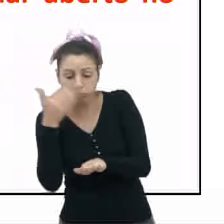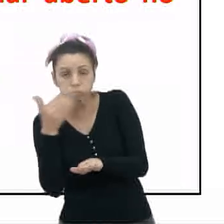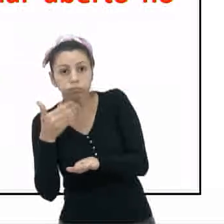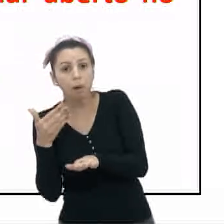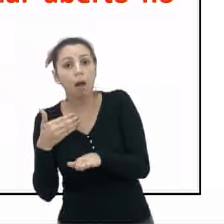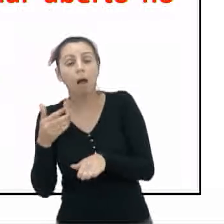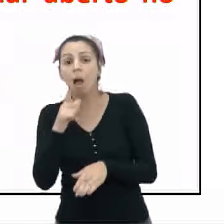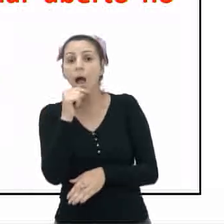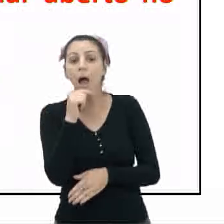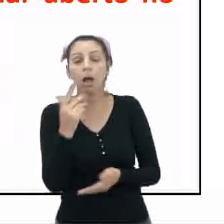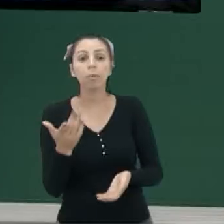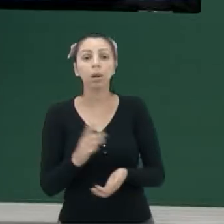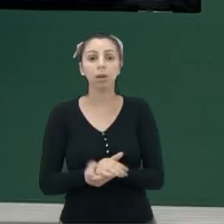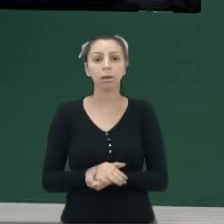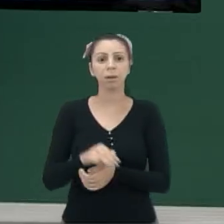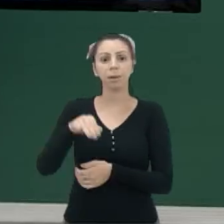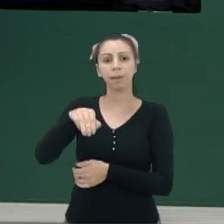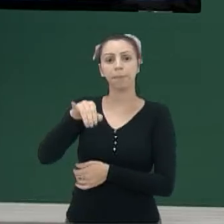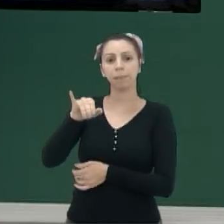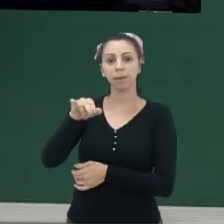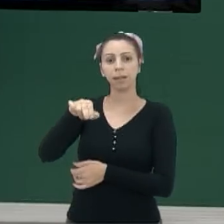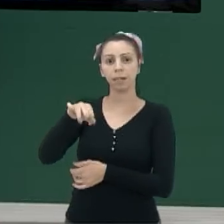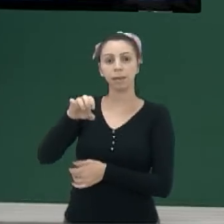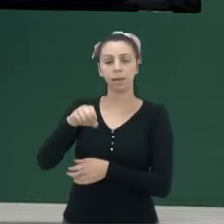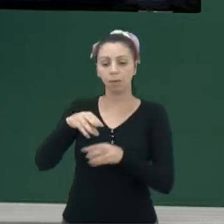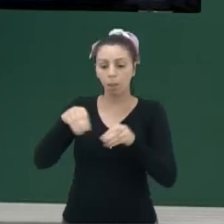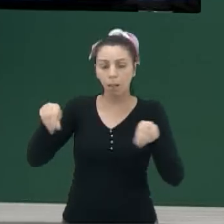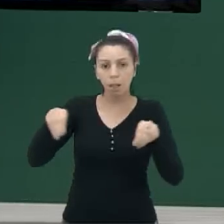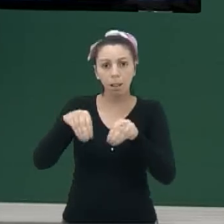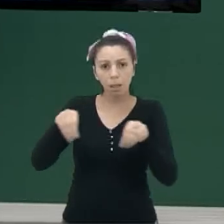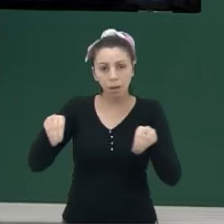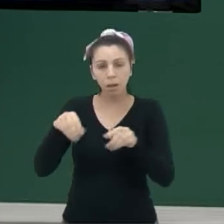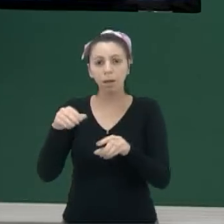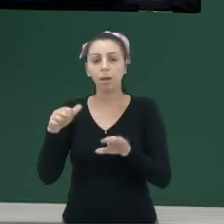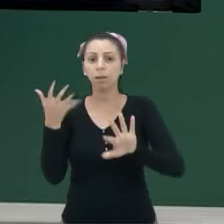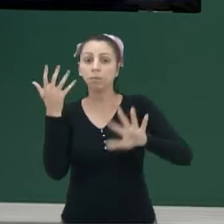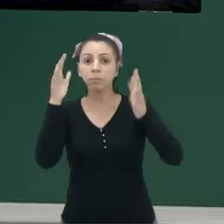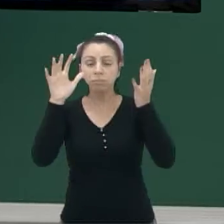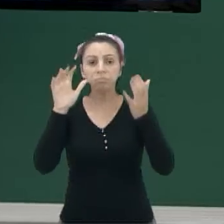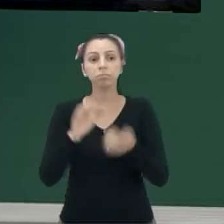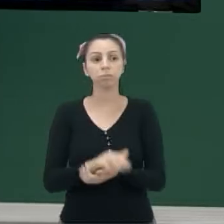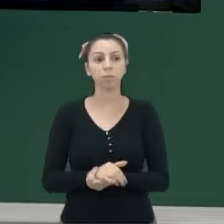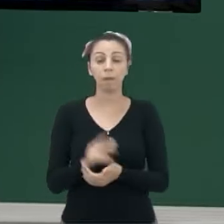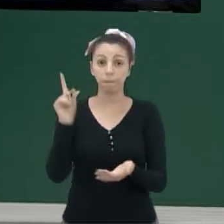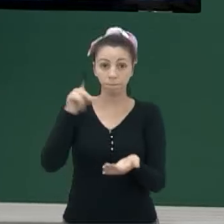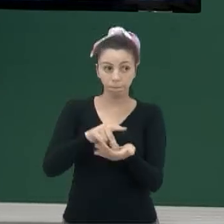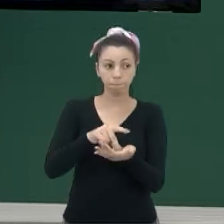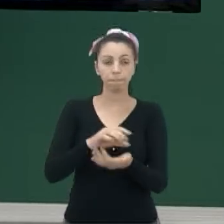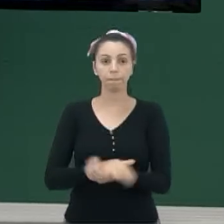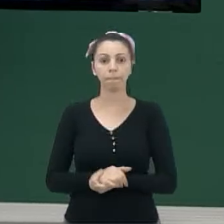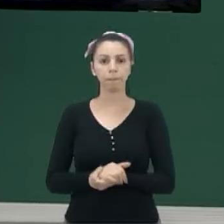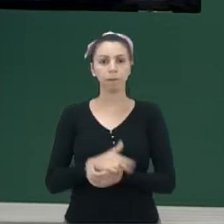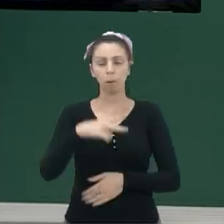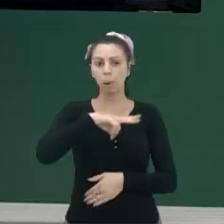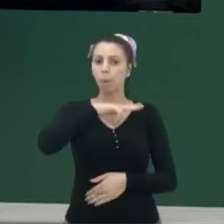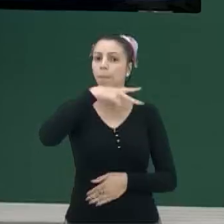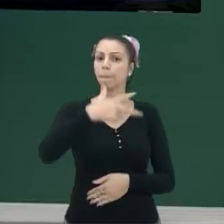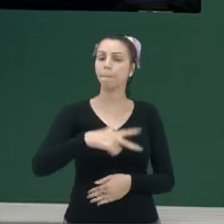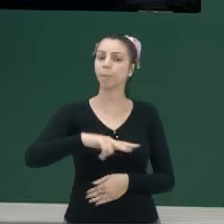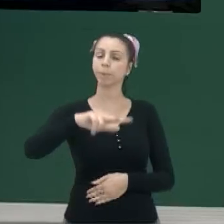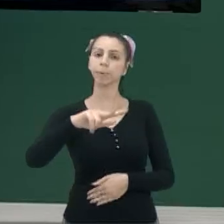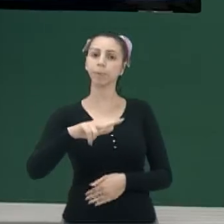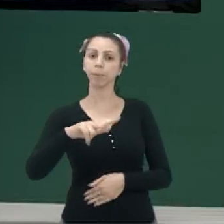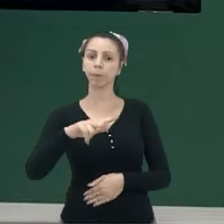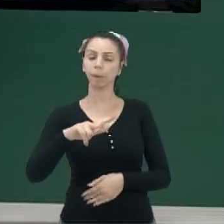isso. Questão de minerais, densidade, temperatura, tudo influencia. Então é verdadeira. Os portugueses não possuíam nenhuma